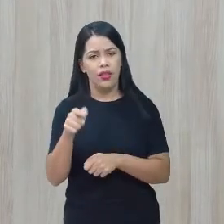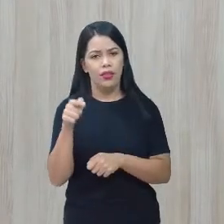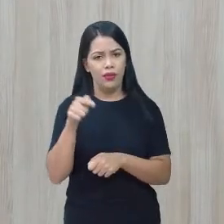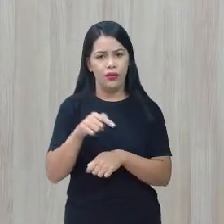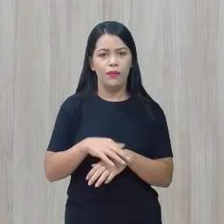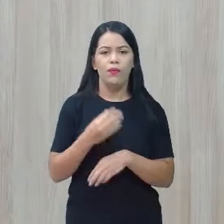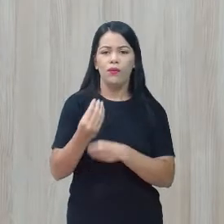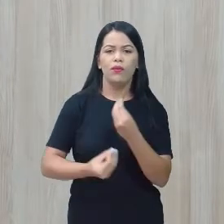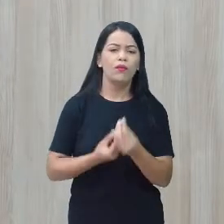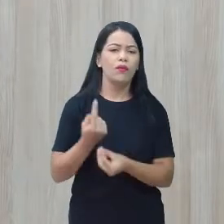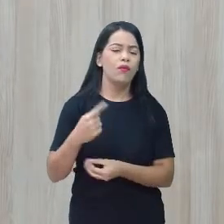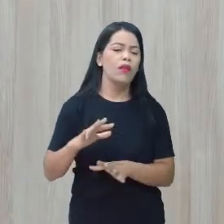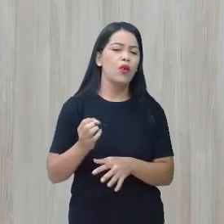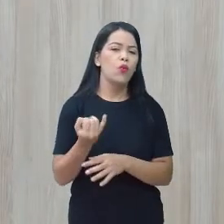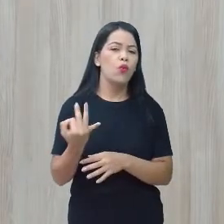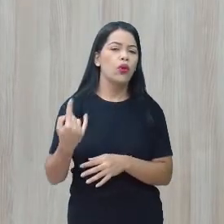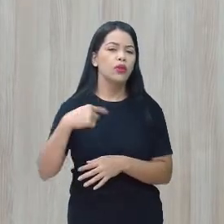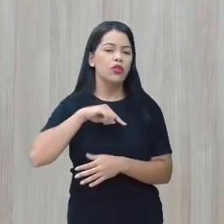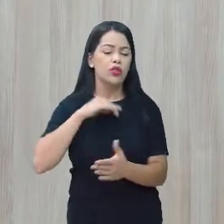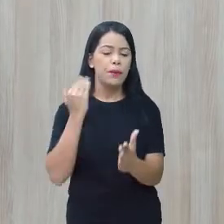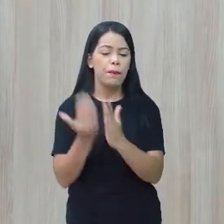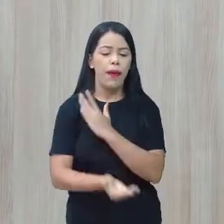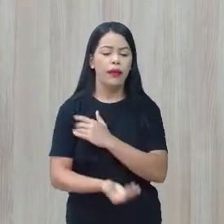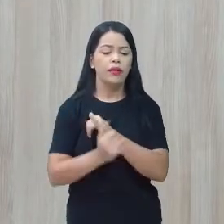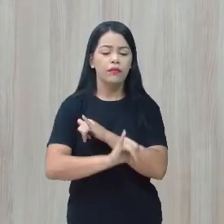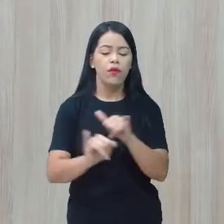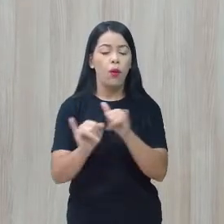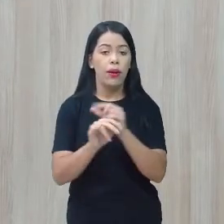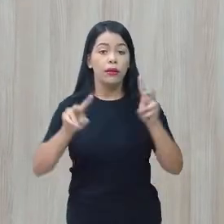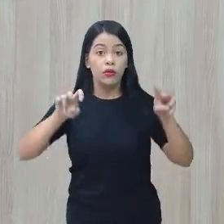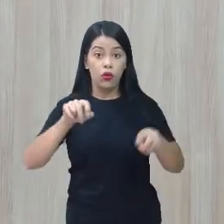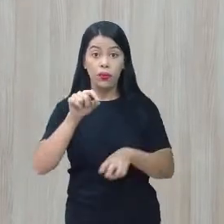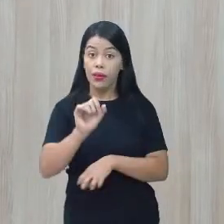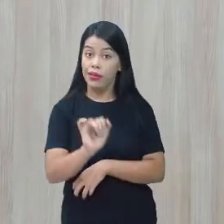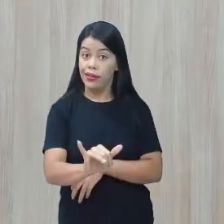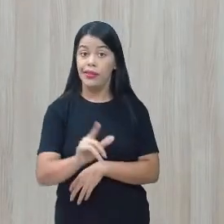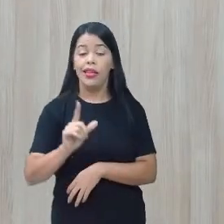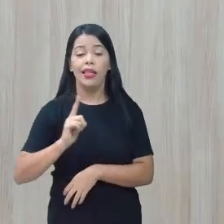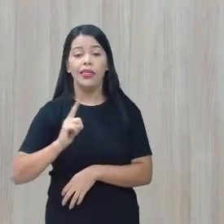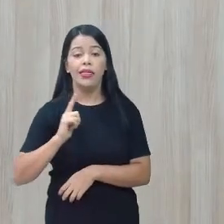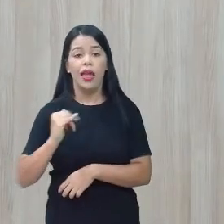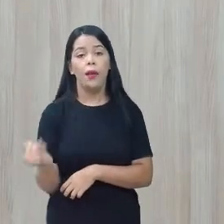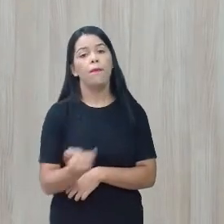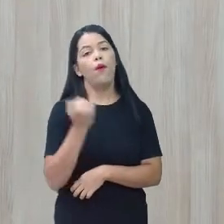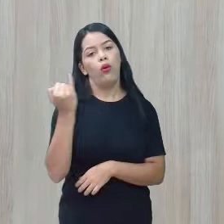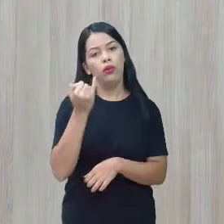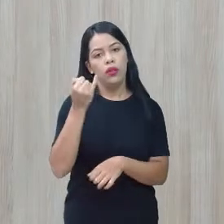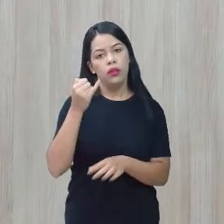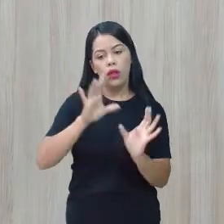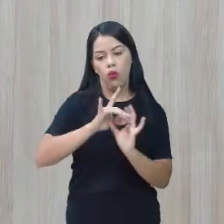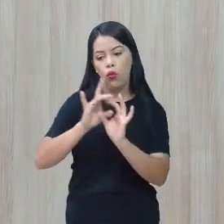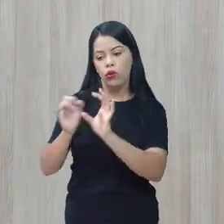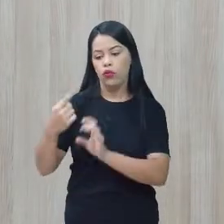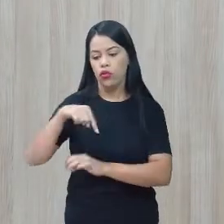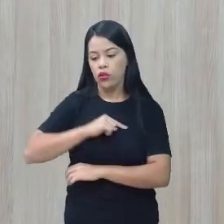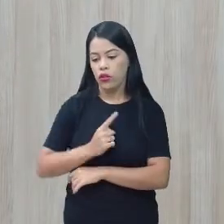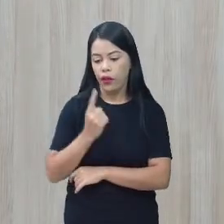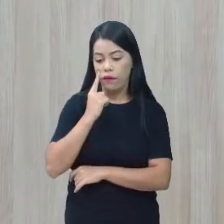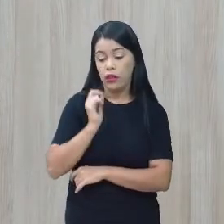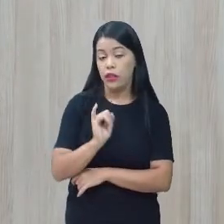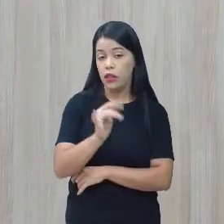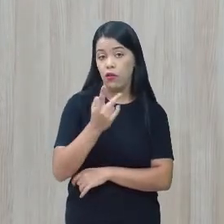gente perde de informação com isso? E se isso é relevante no contexto que a gente está analisando? Se eu dissesse para vocês